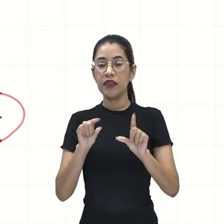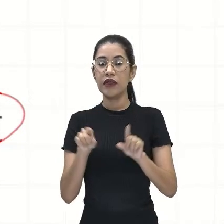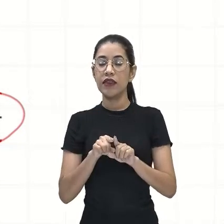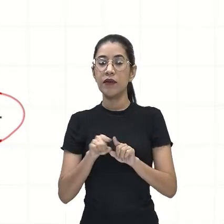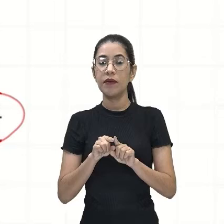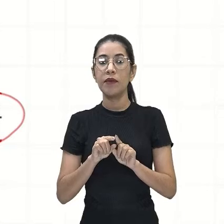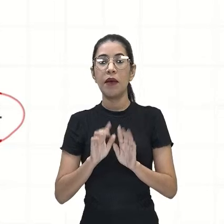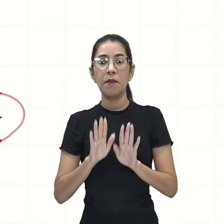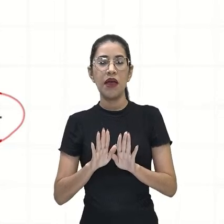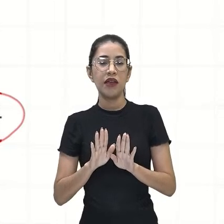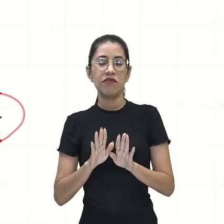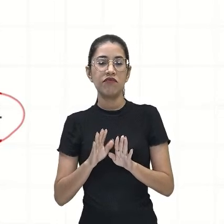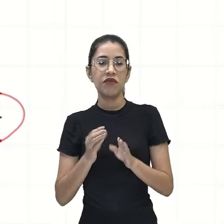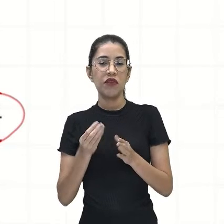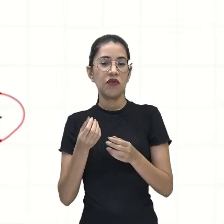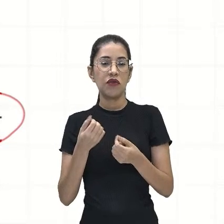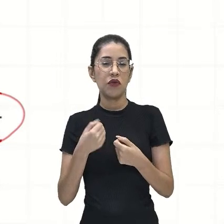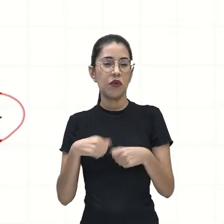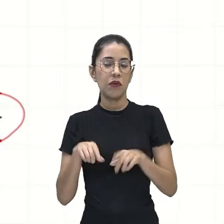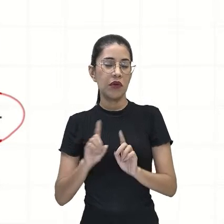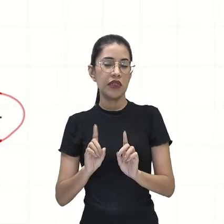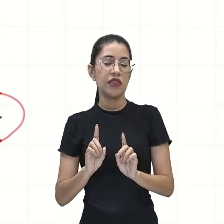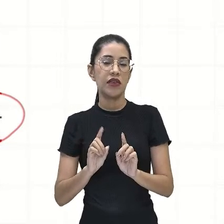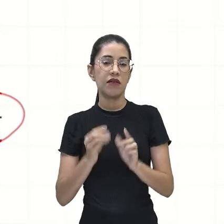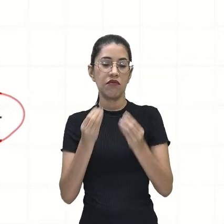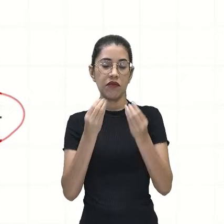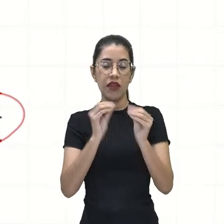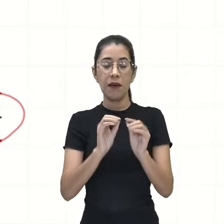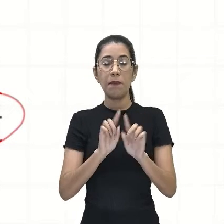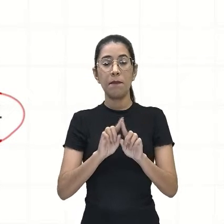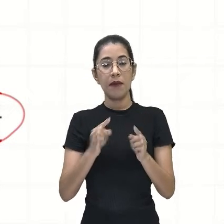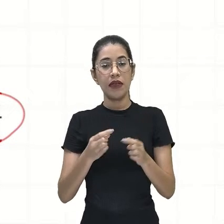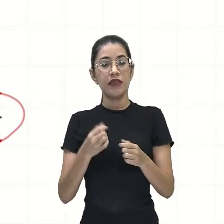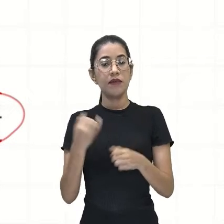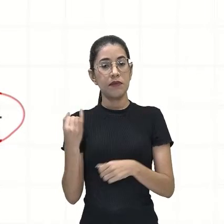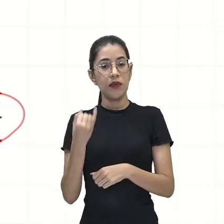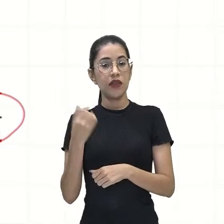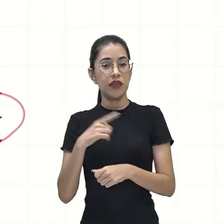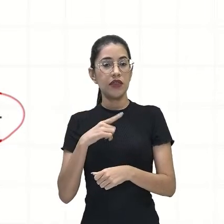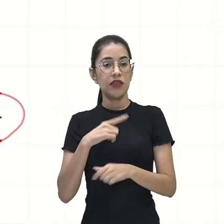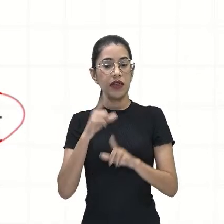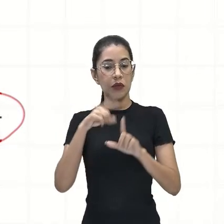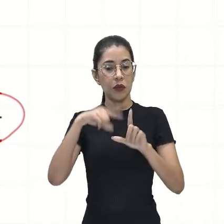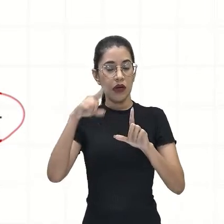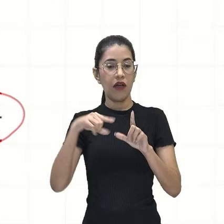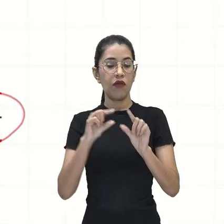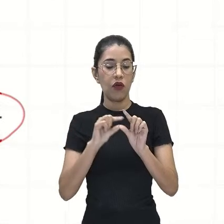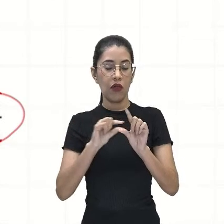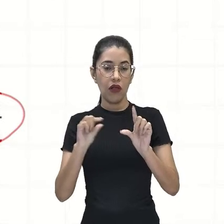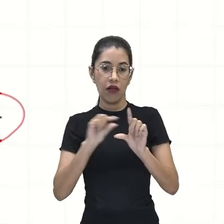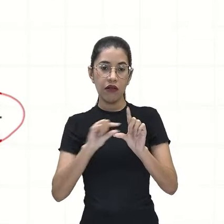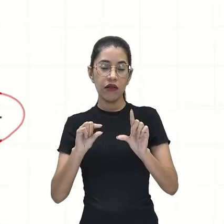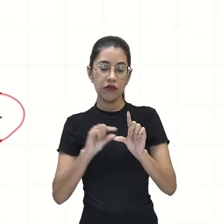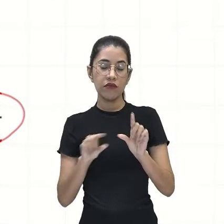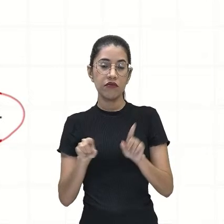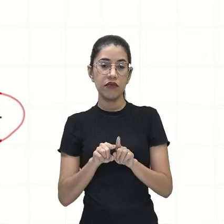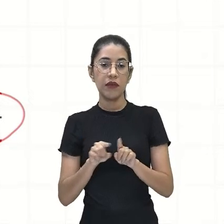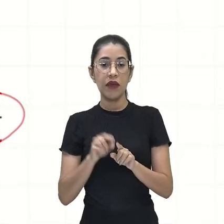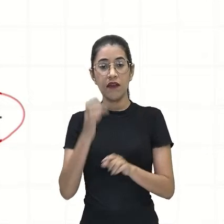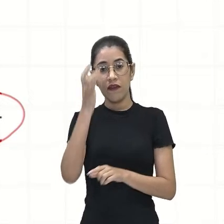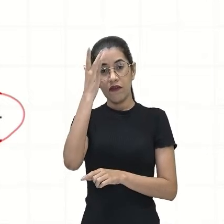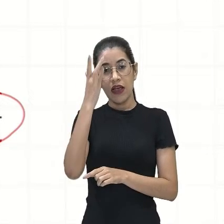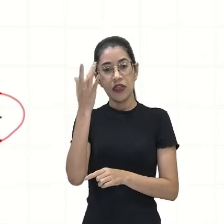essa legenda não faz tanta falta, mas é sempre interessante ter uma legenda em um gráfico, tá bom? Porque essa legenda facilita a